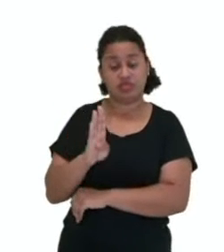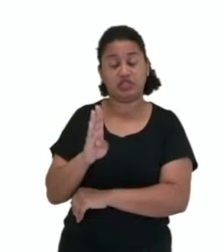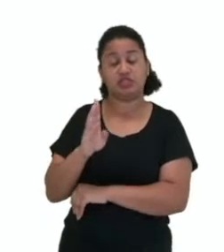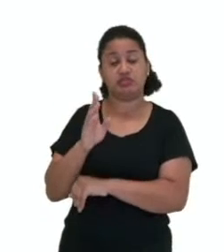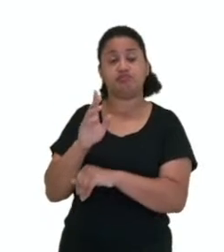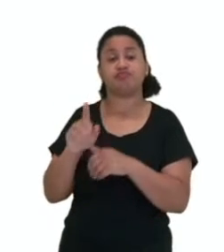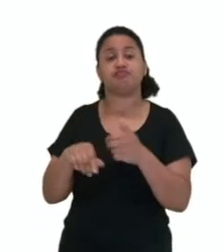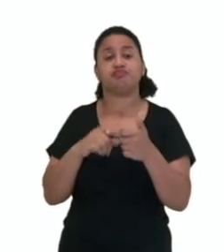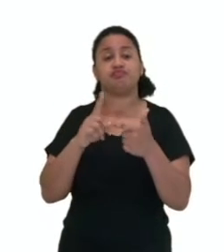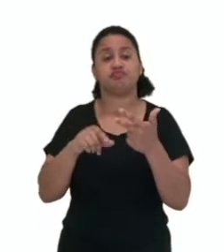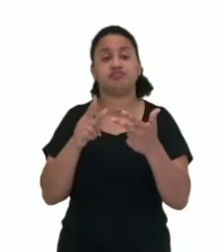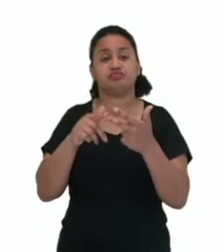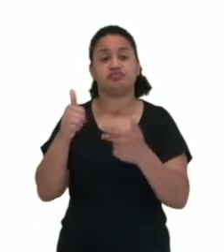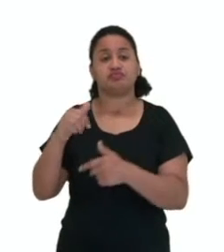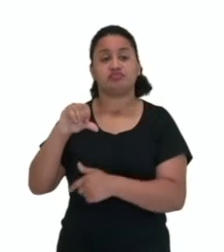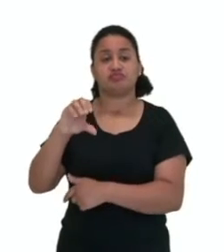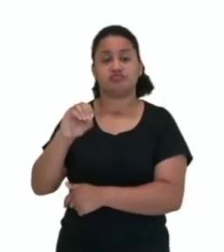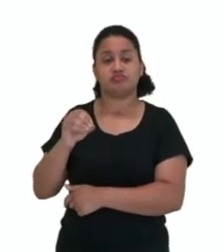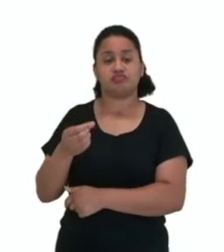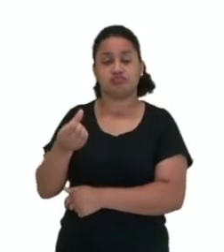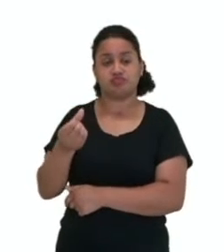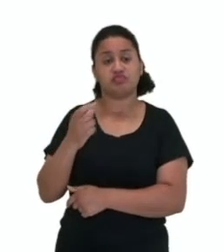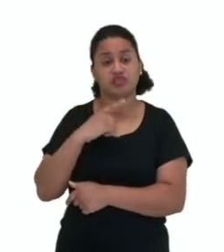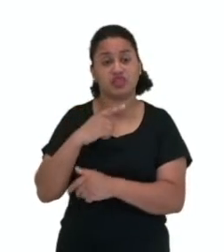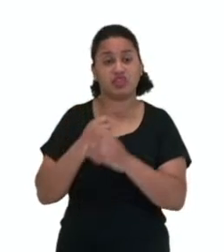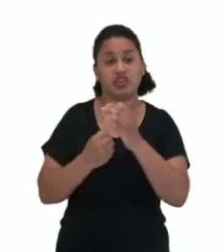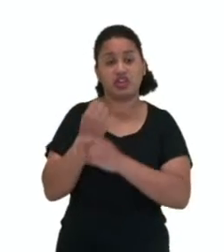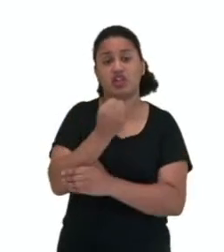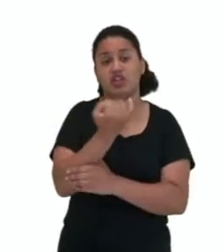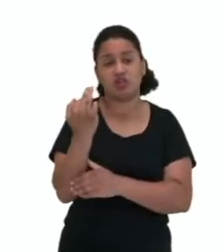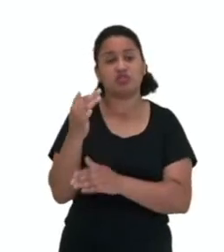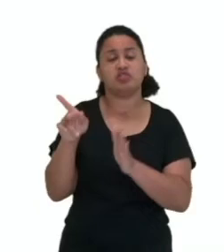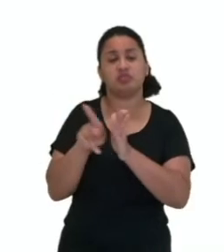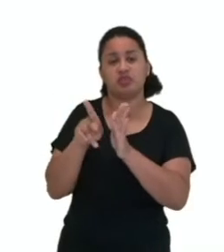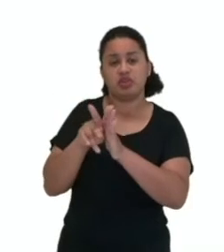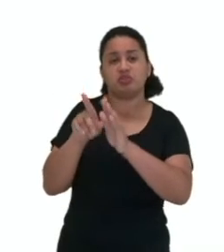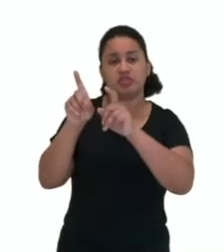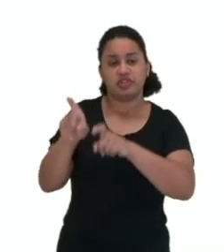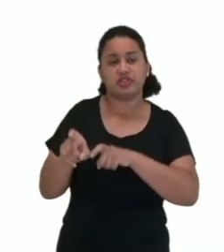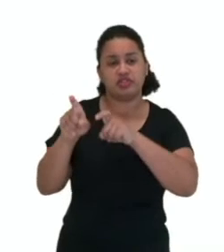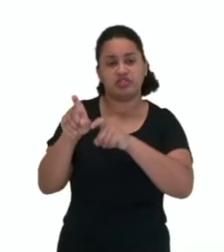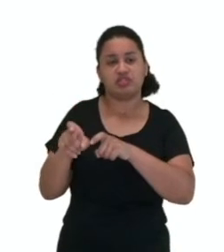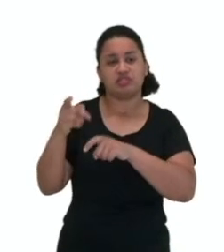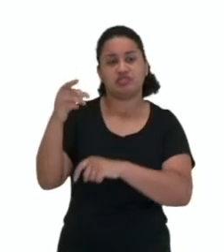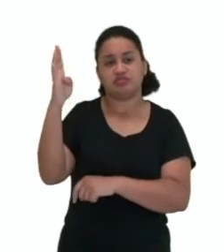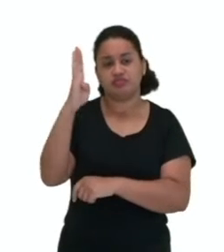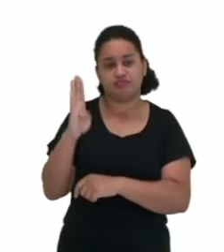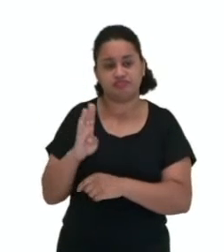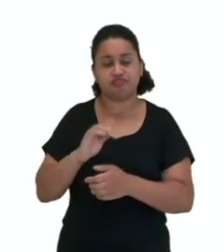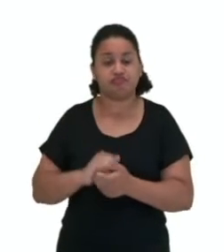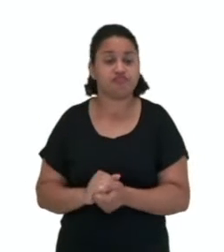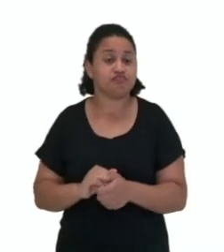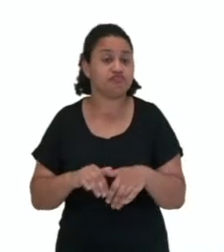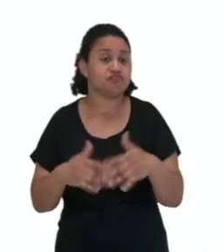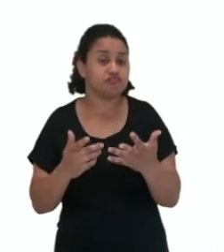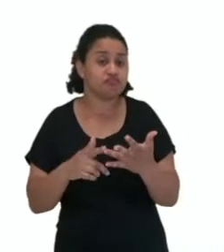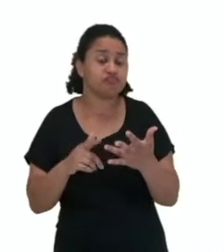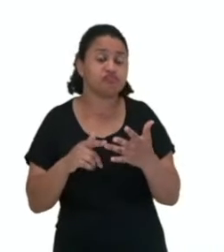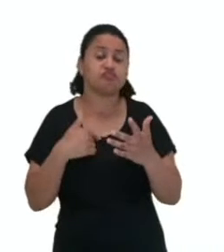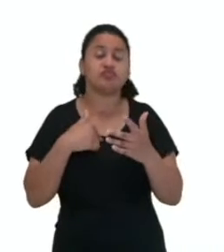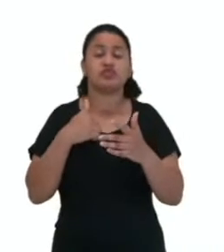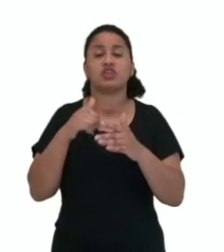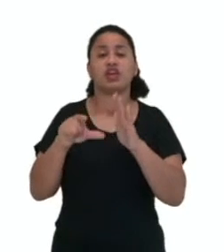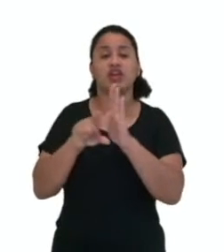1906, surgem os primórdios do cooperativismo agropecuário no Brasil. Bem, a promulgação da